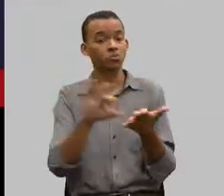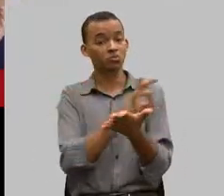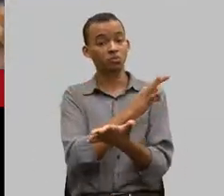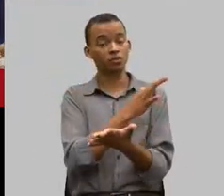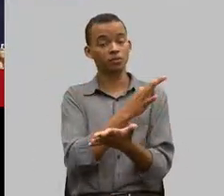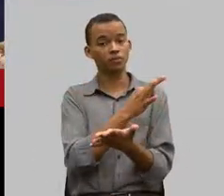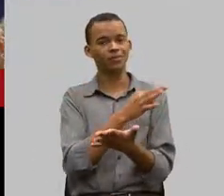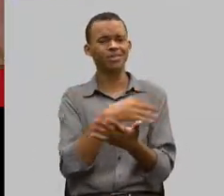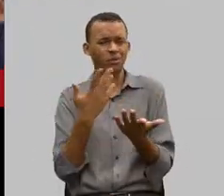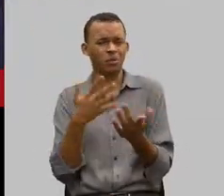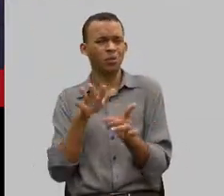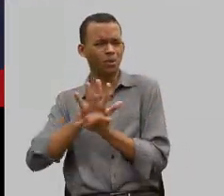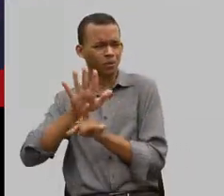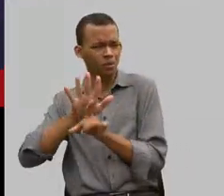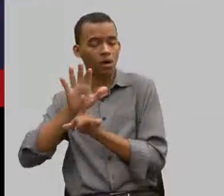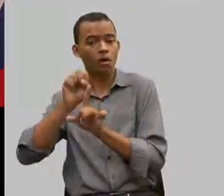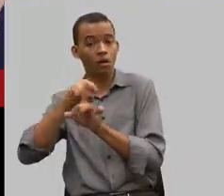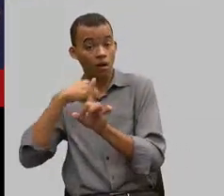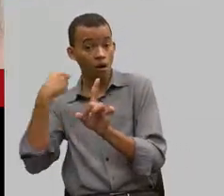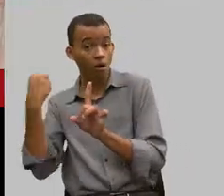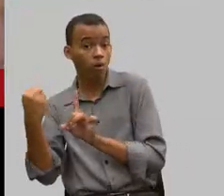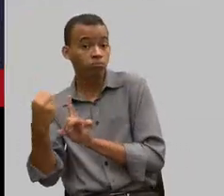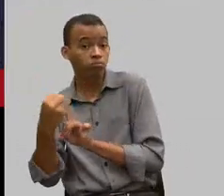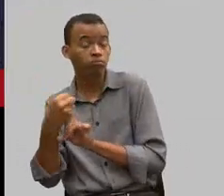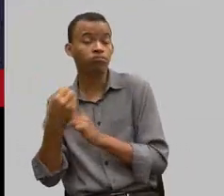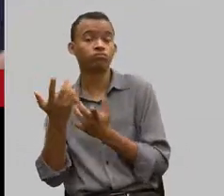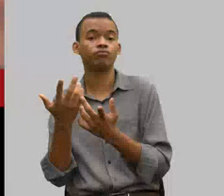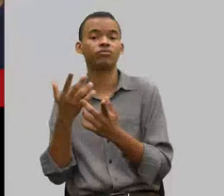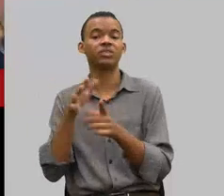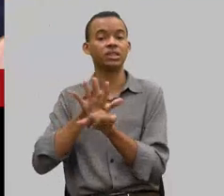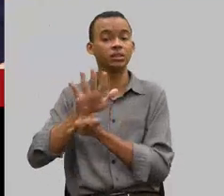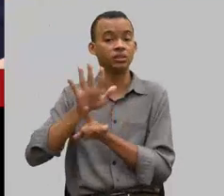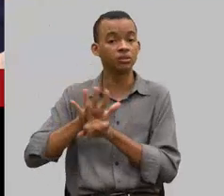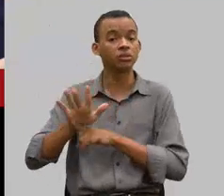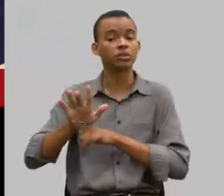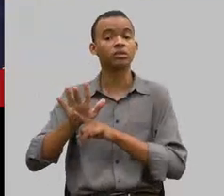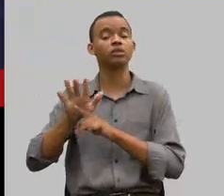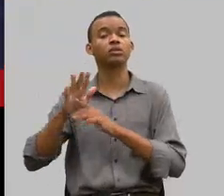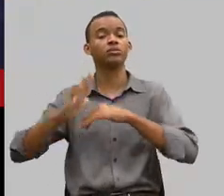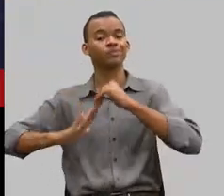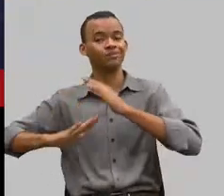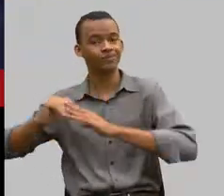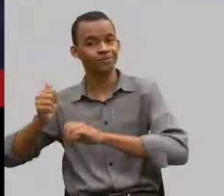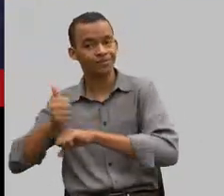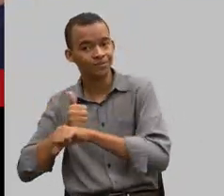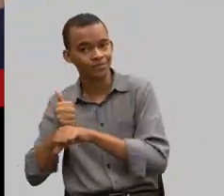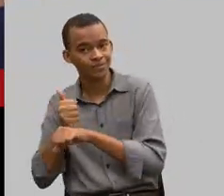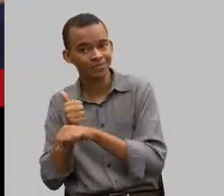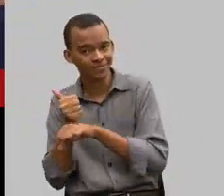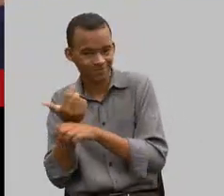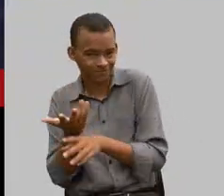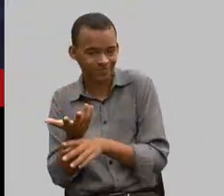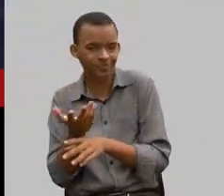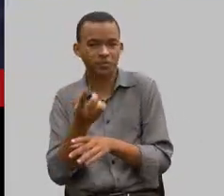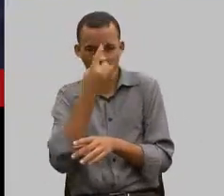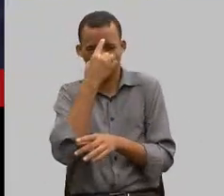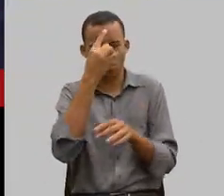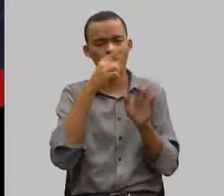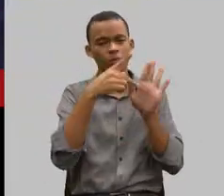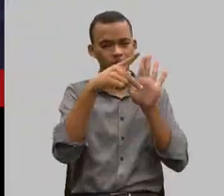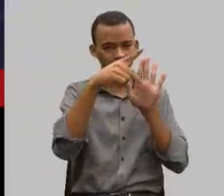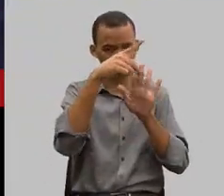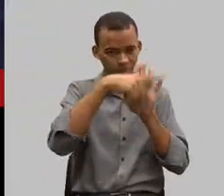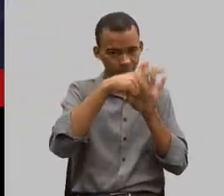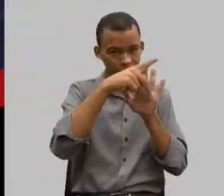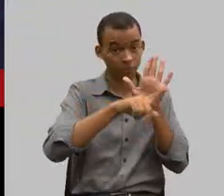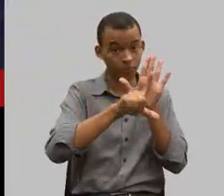são sociais demandas que dizem respeito a servidores eu poderia lembrar da do projeto de lei sobre a situação